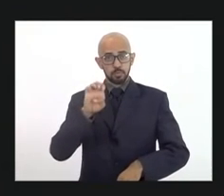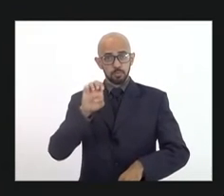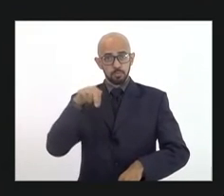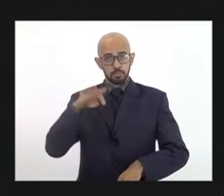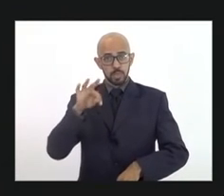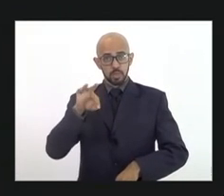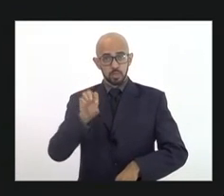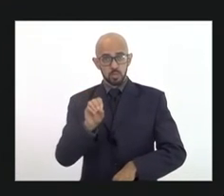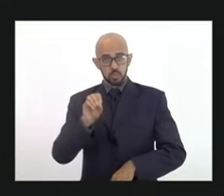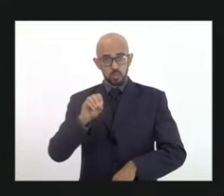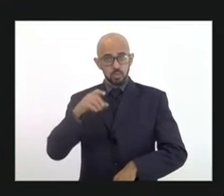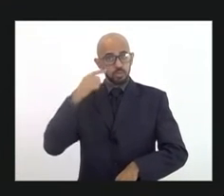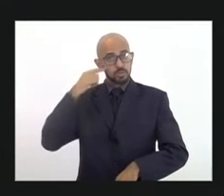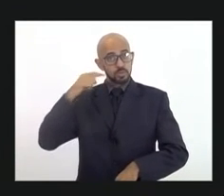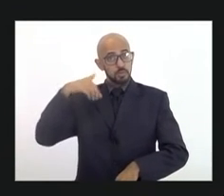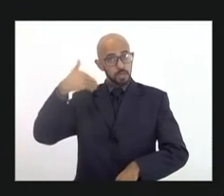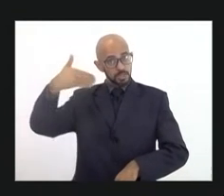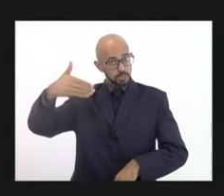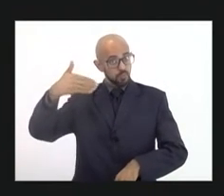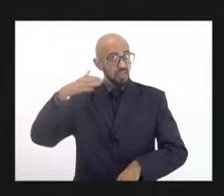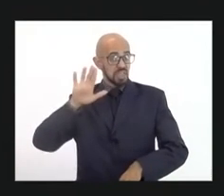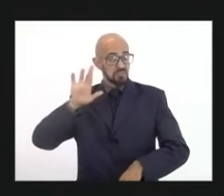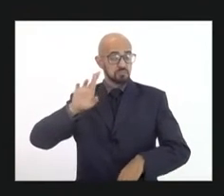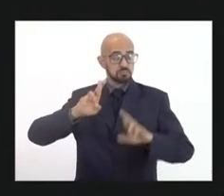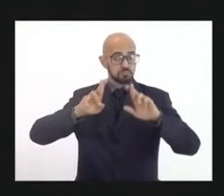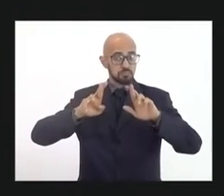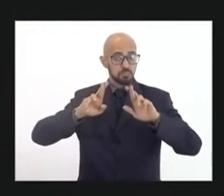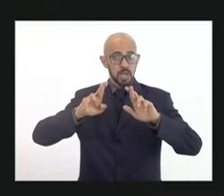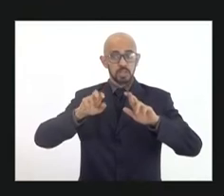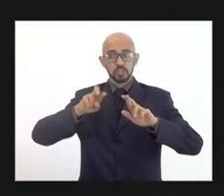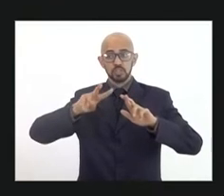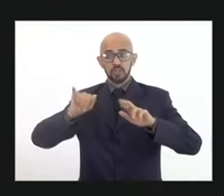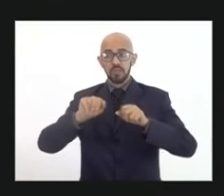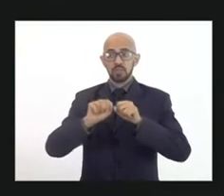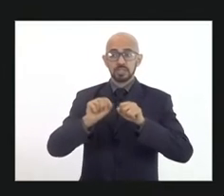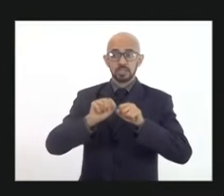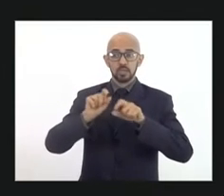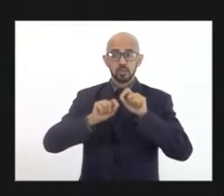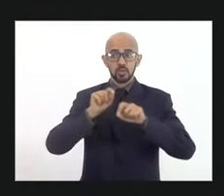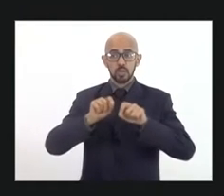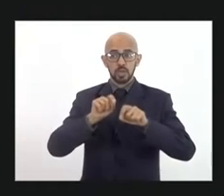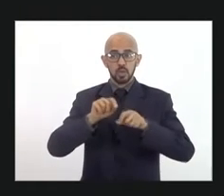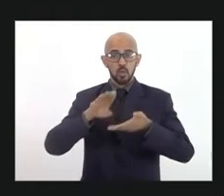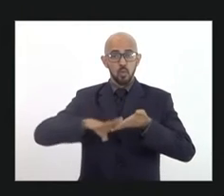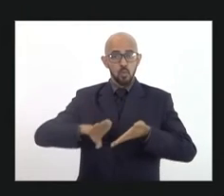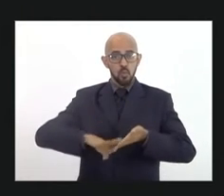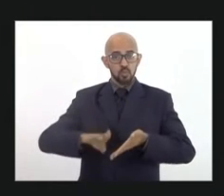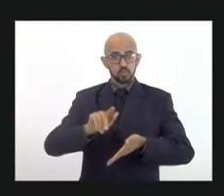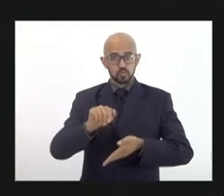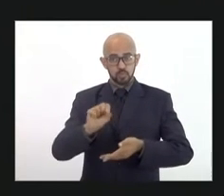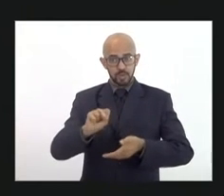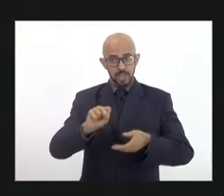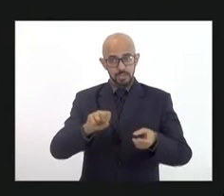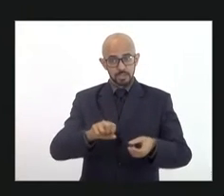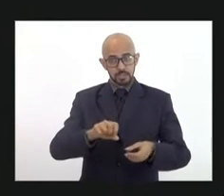a gente consegue bypassar aí um dos elementos do custo do gás, que é o transporte, né?